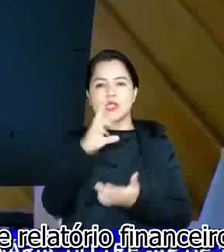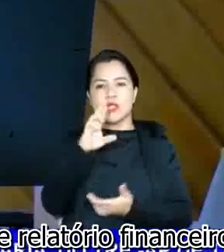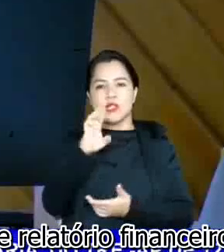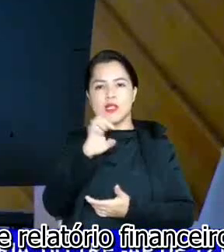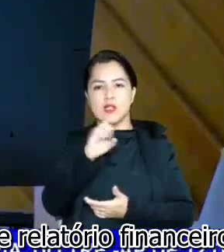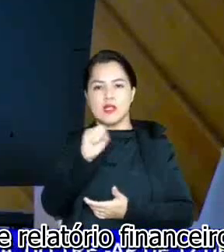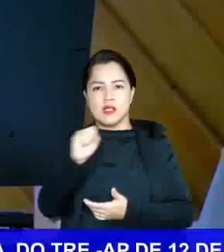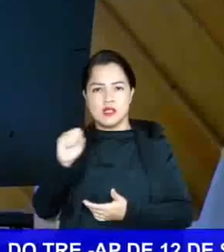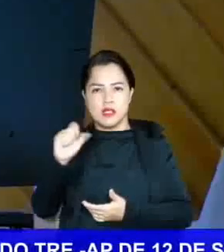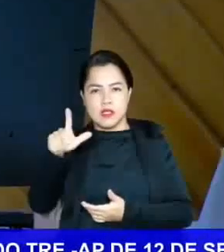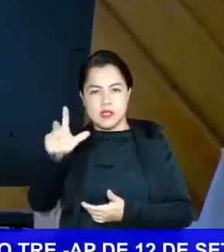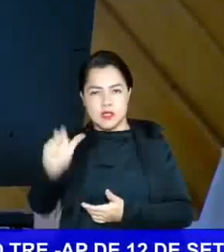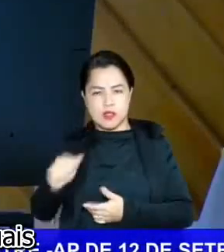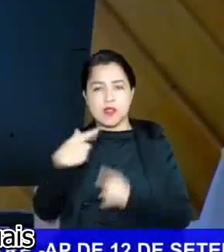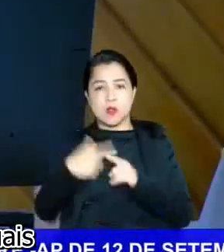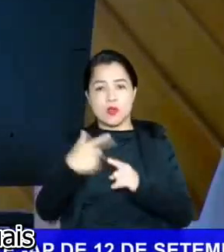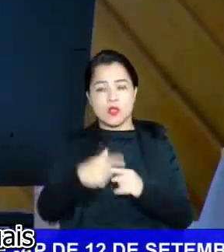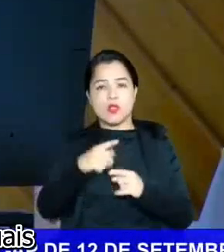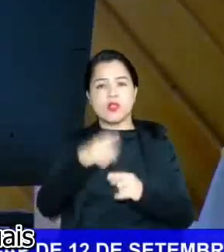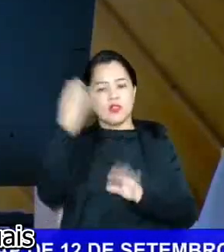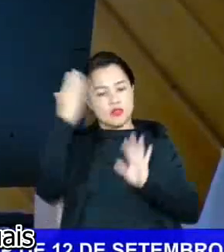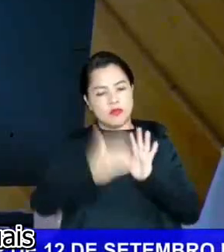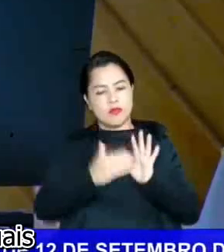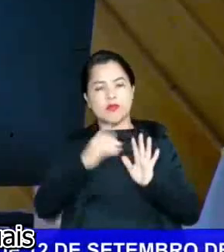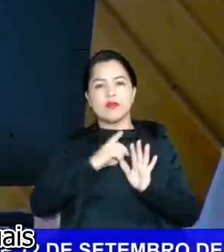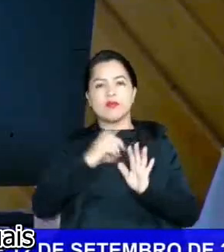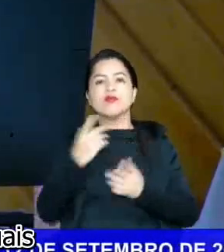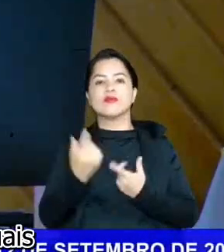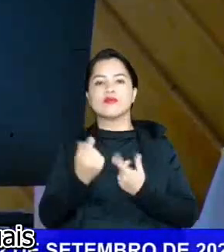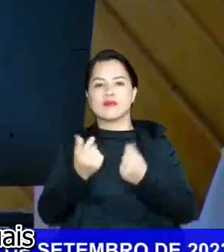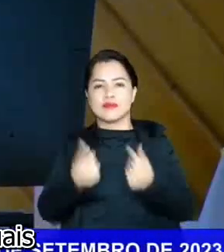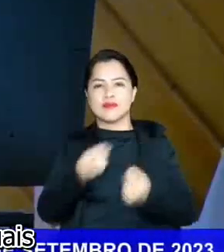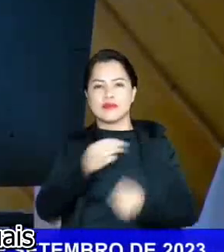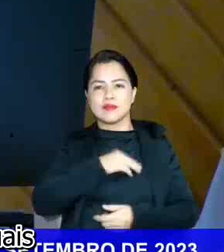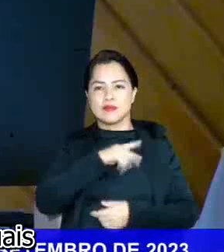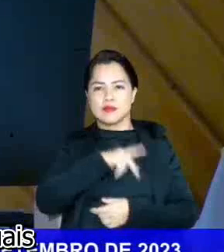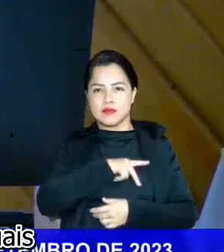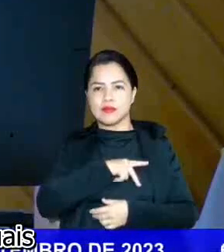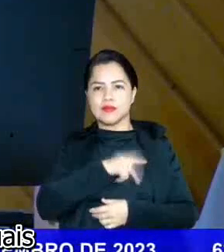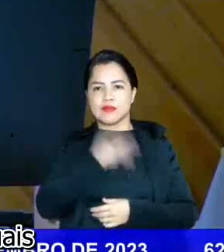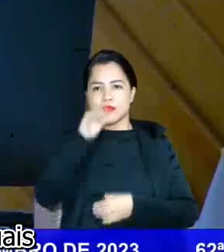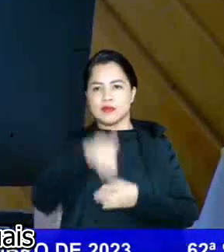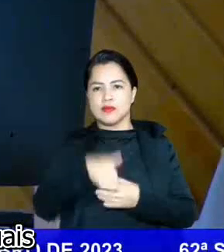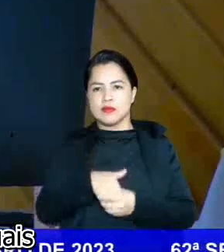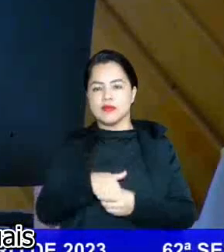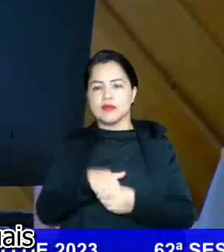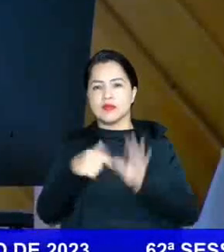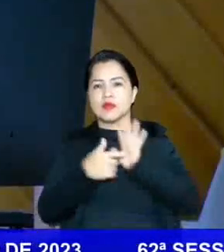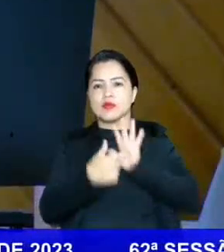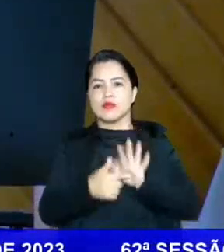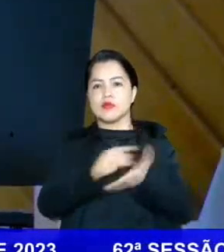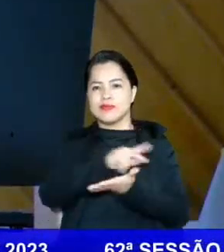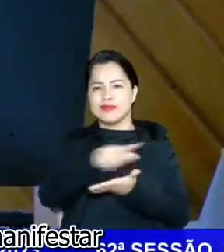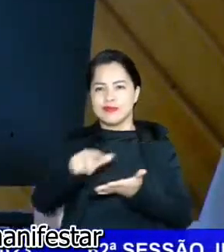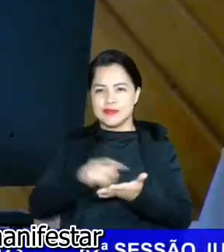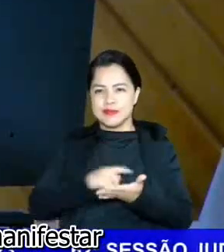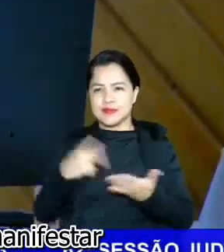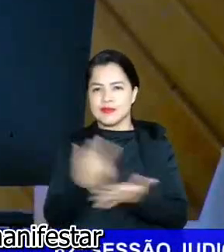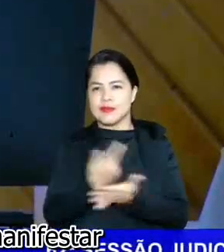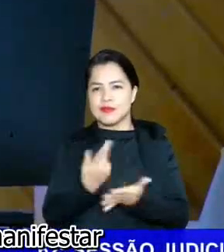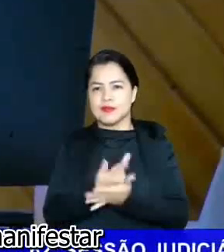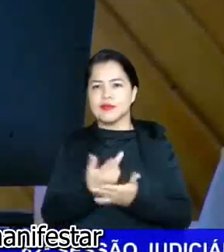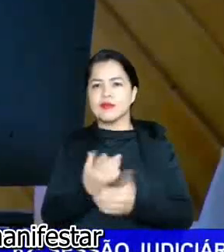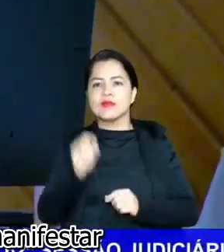de relatório financeiro. O Ministério Público Eleitoral, em parecer, apontou diversas irregularidades sobre as